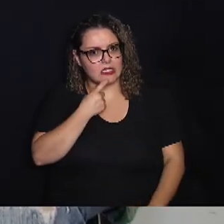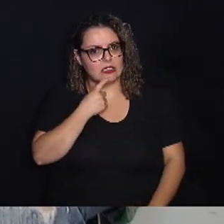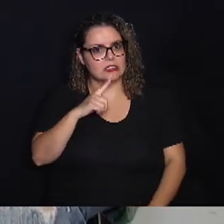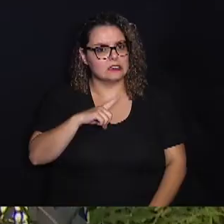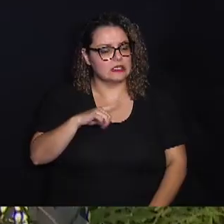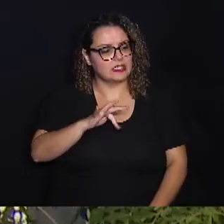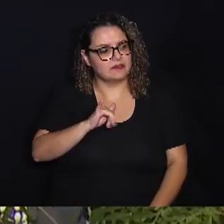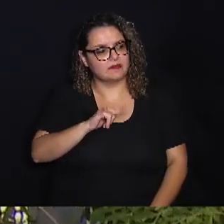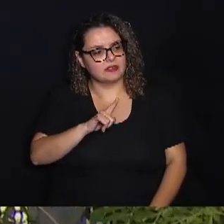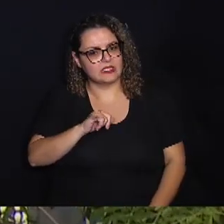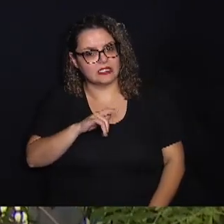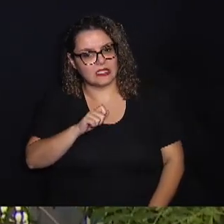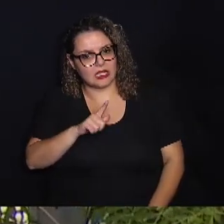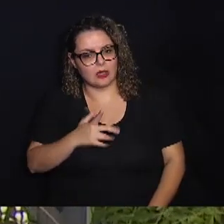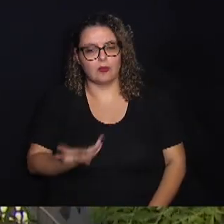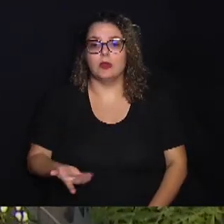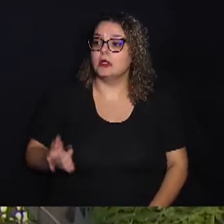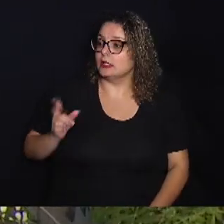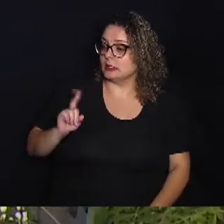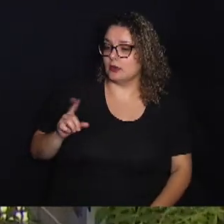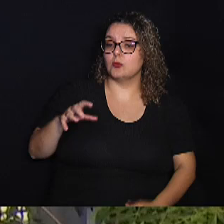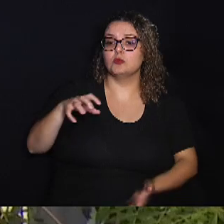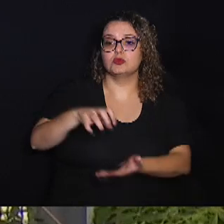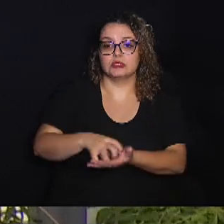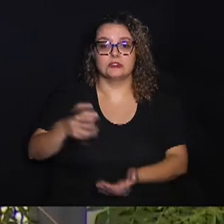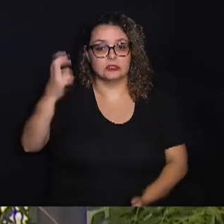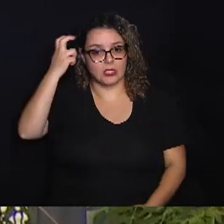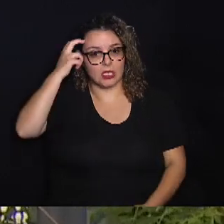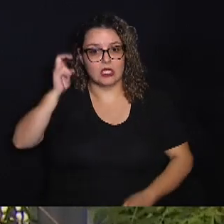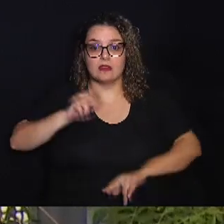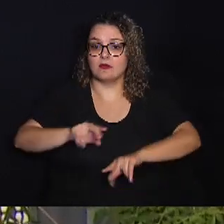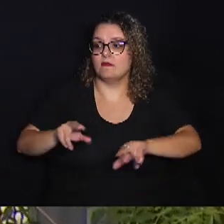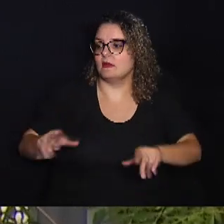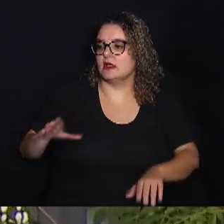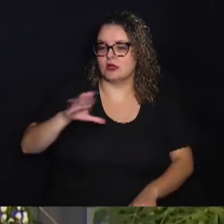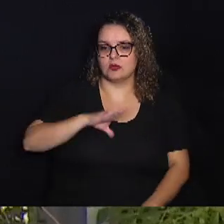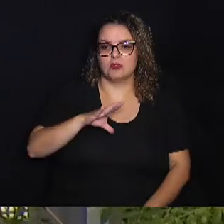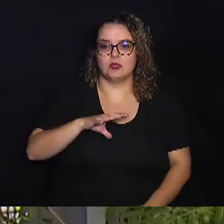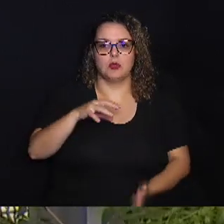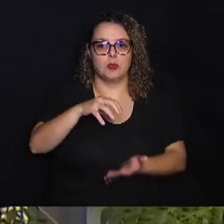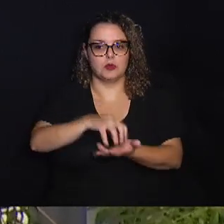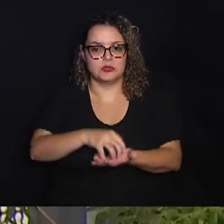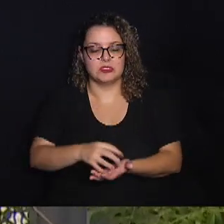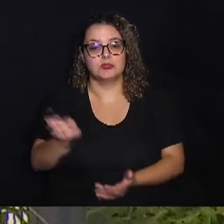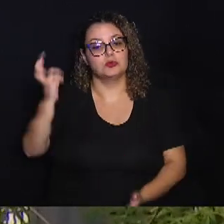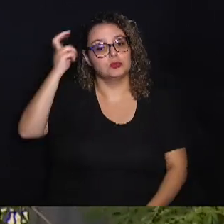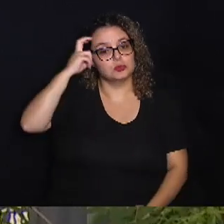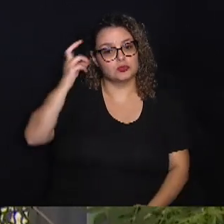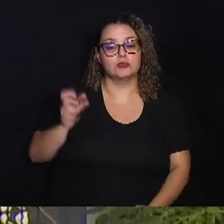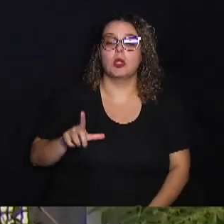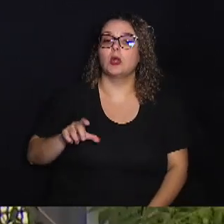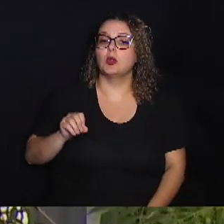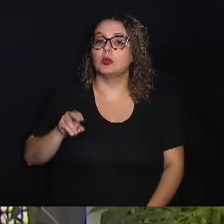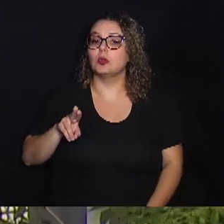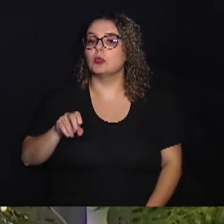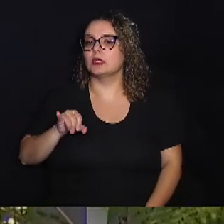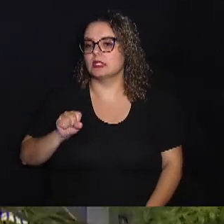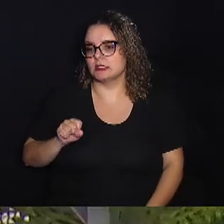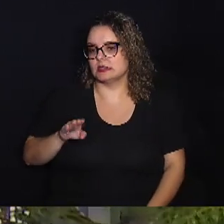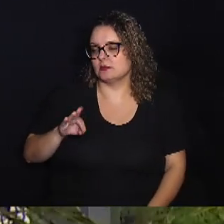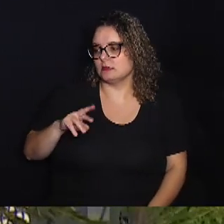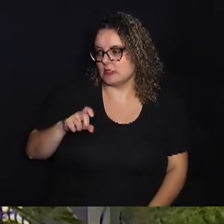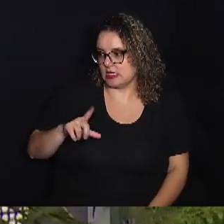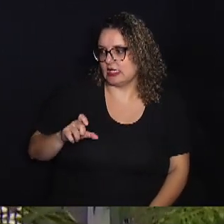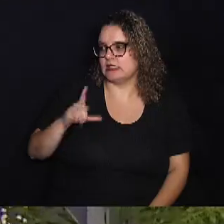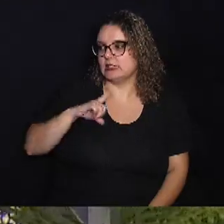filial? Não, o Centro Cultural tem várias cidades. Centro Cultural Luiz Braille tem várias cidades. Por quê? O